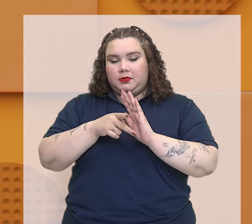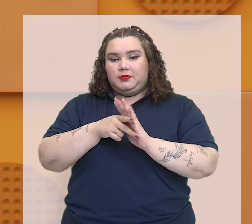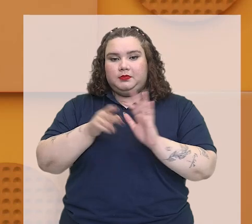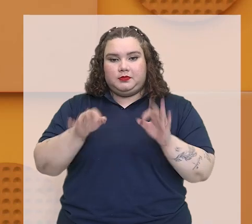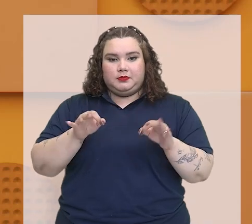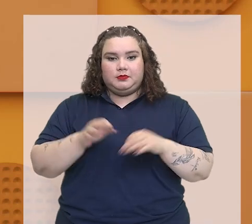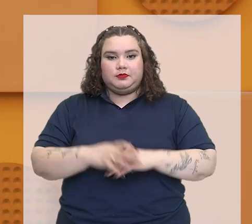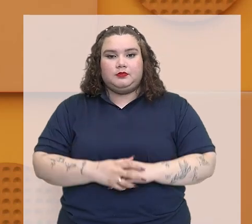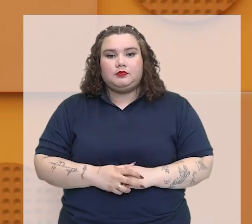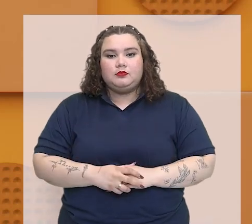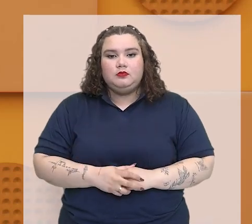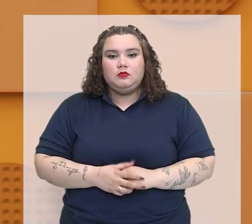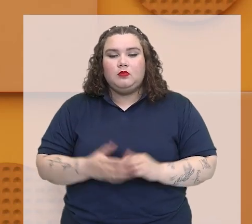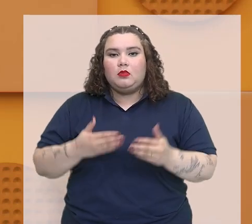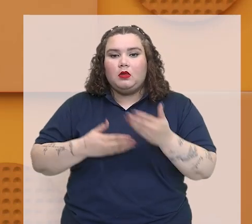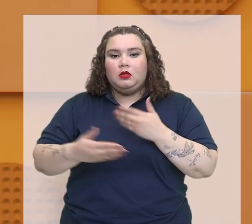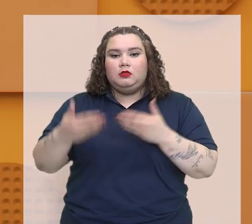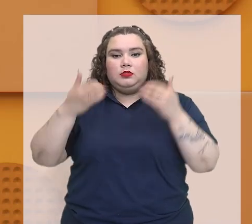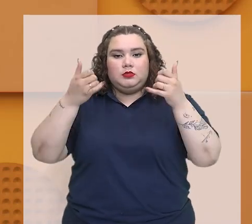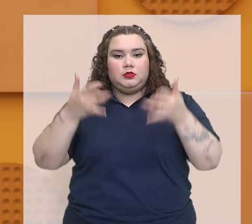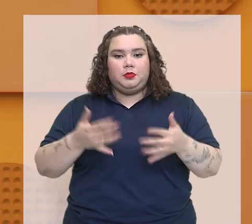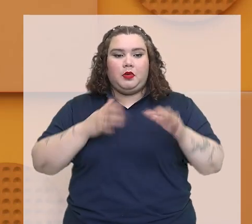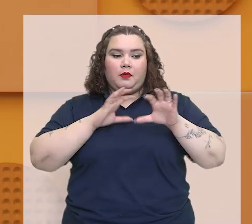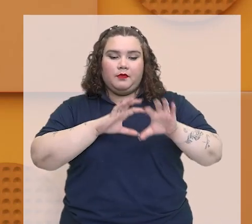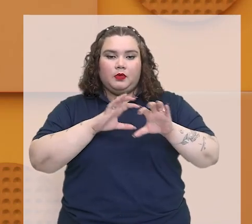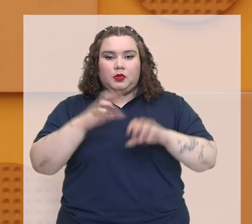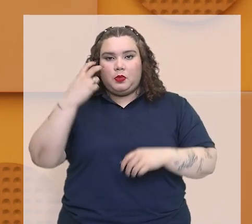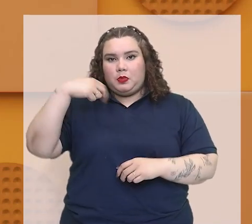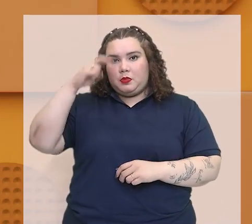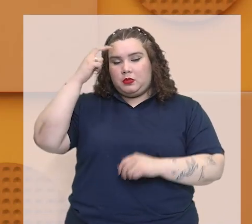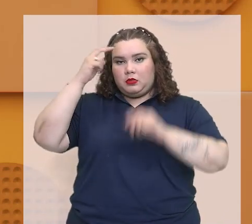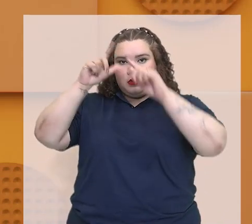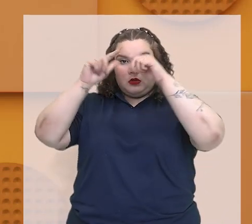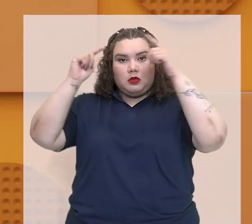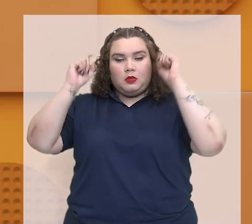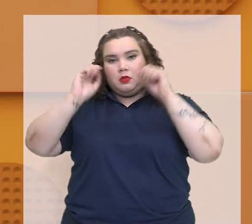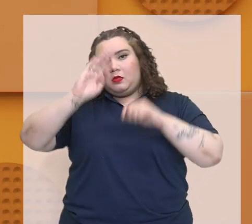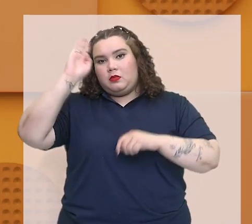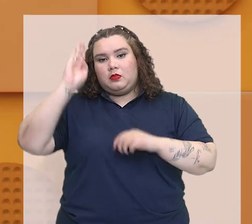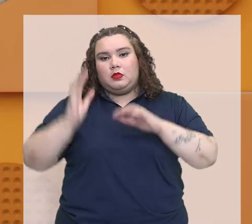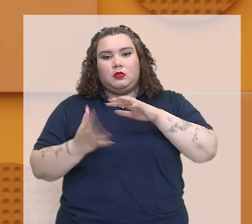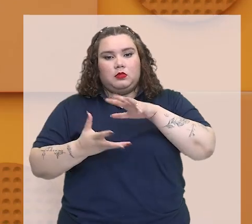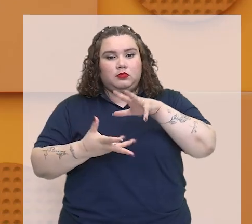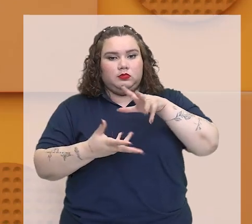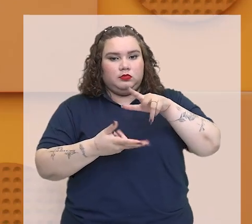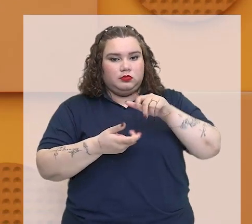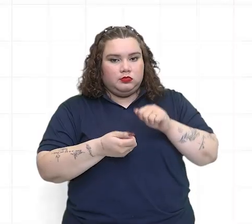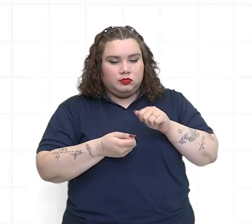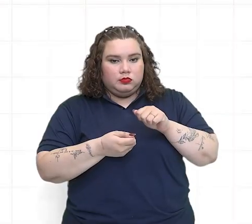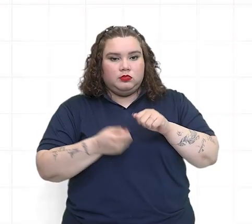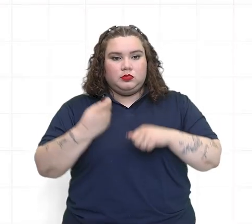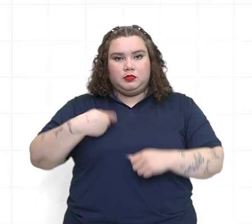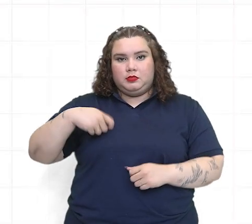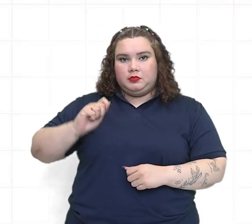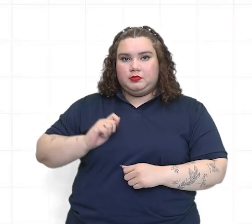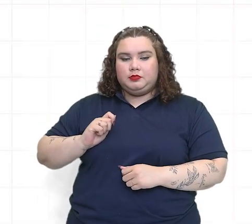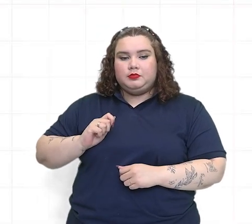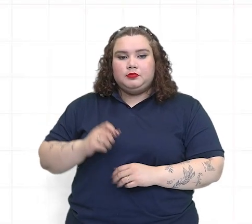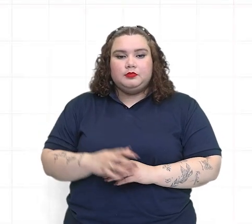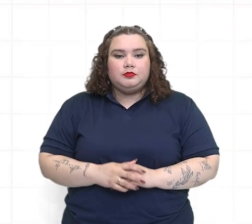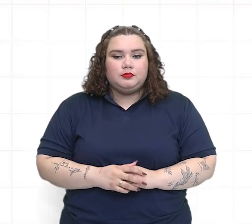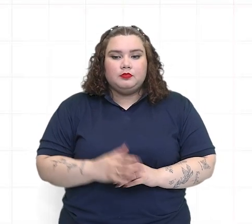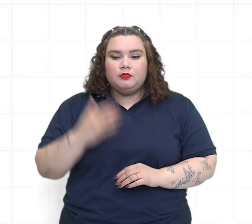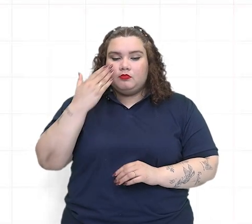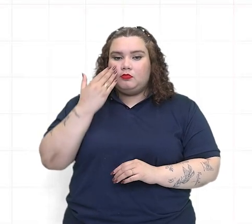sal, tá? Vamos falar, então, sobre a influência da cultura greco-romana no mundo espanhol,